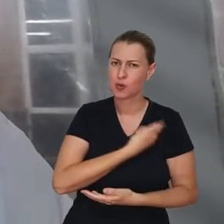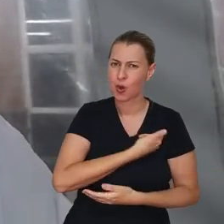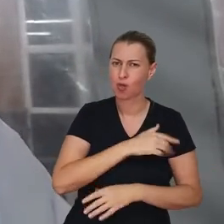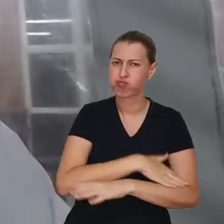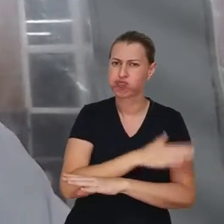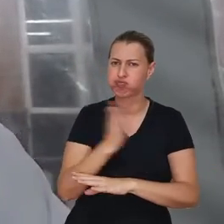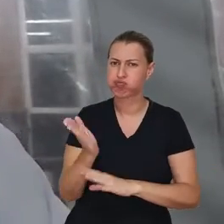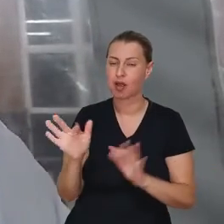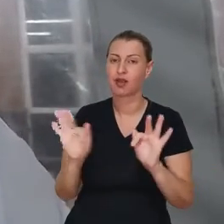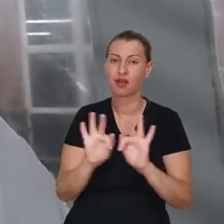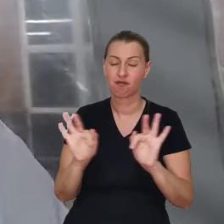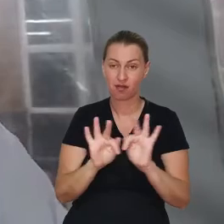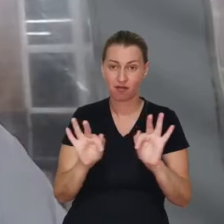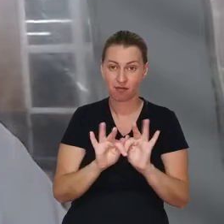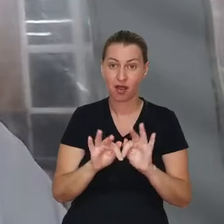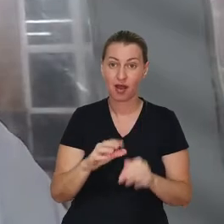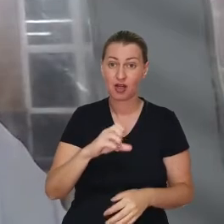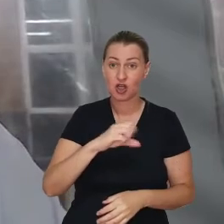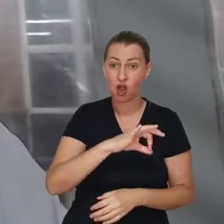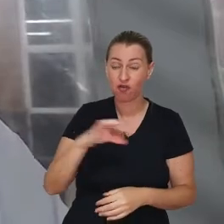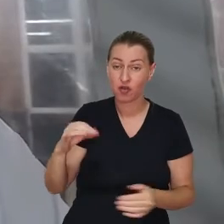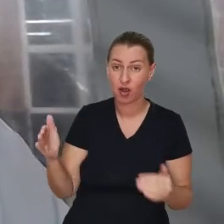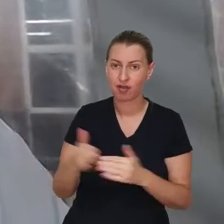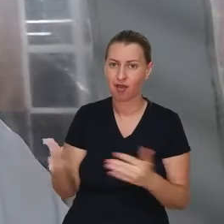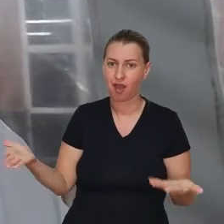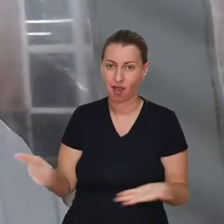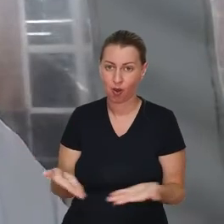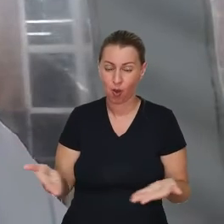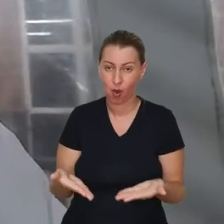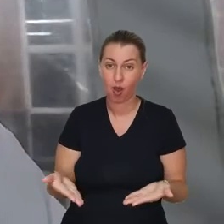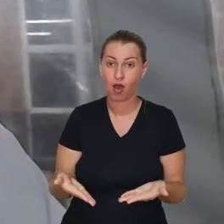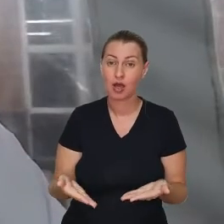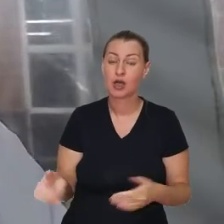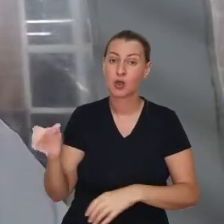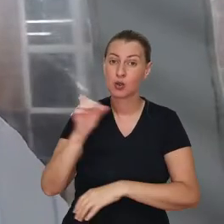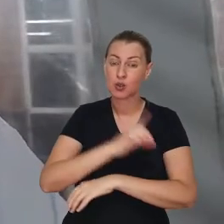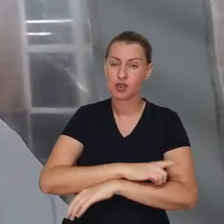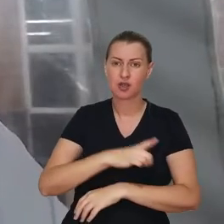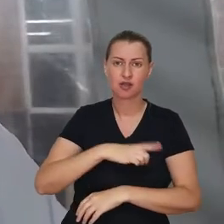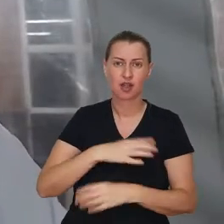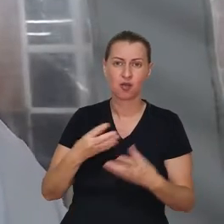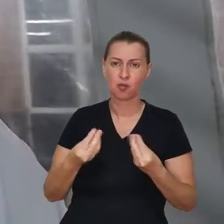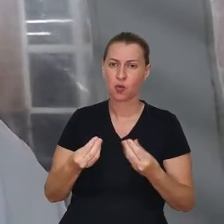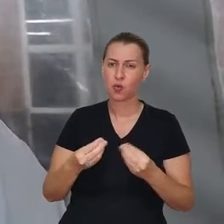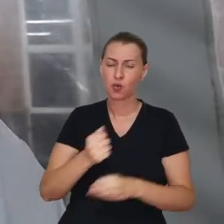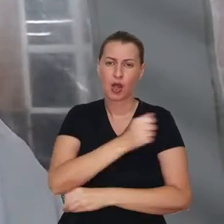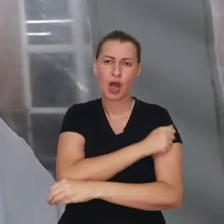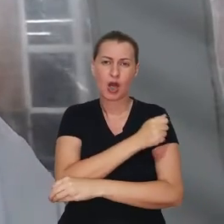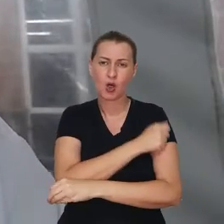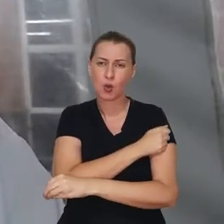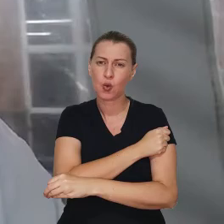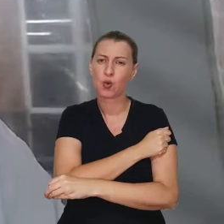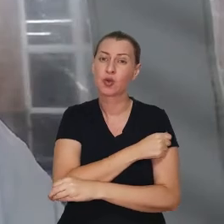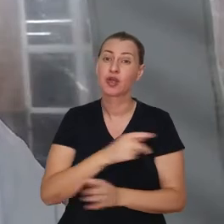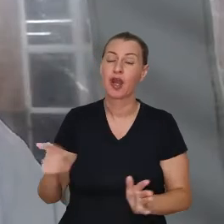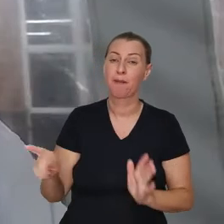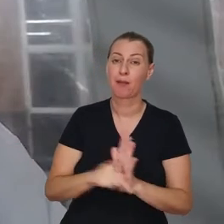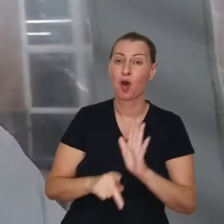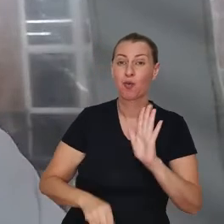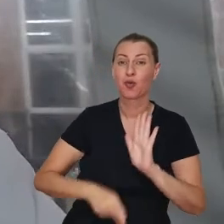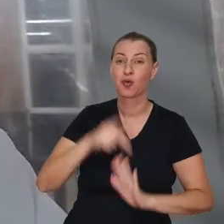aqui, desde manhã, desde as 9 horas da manhã estamos aqui. Ao longo do dia passou diversos alunos que compõem o